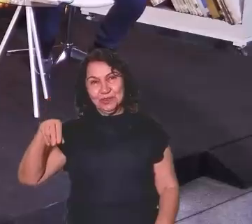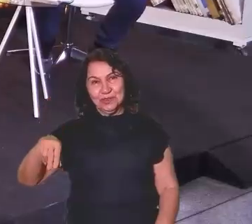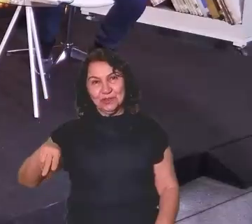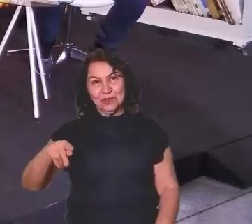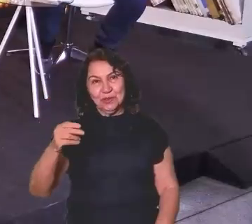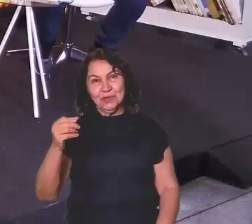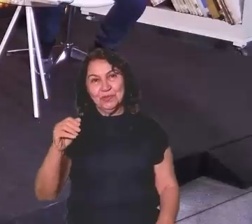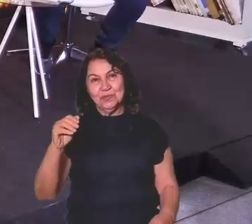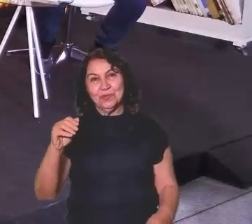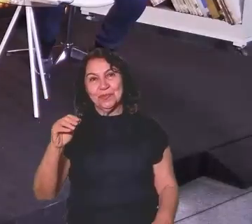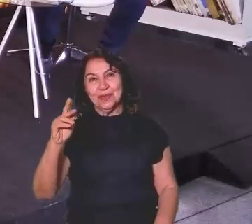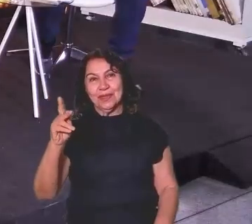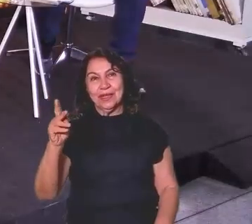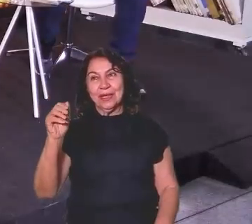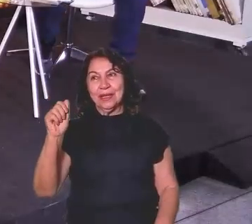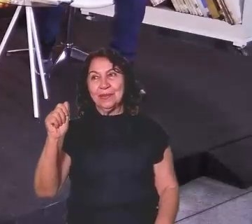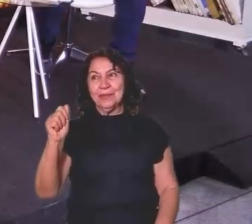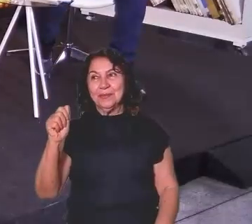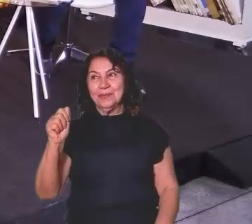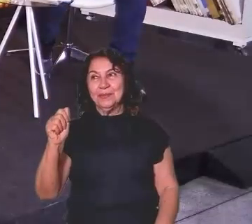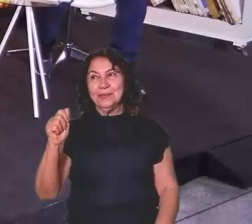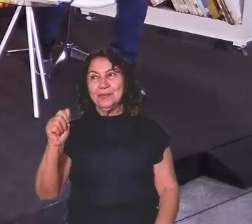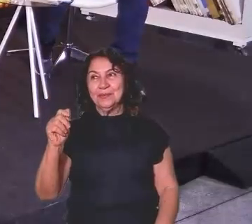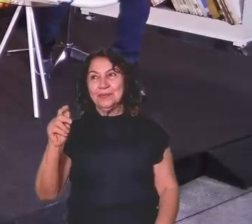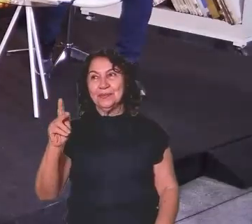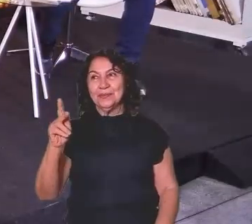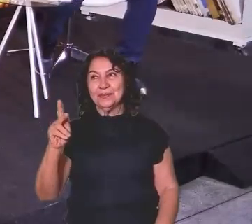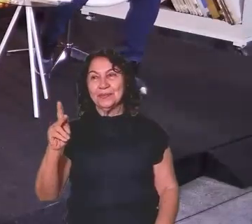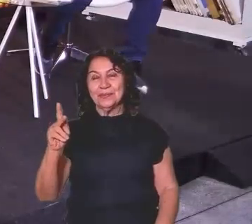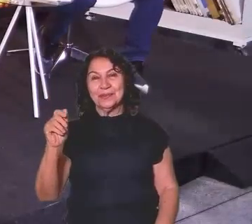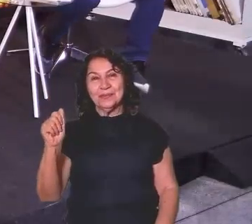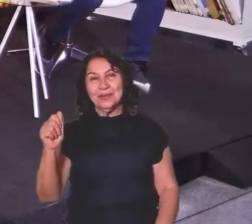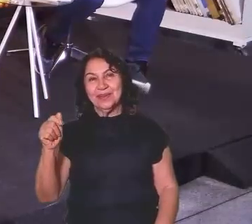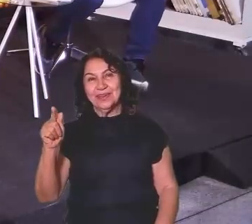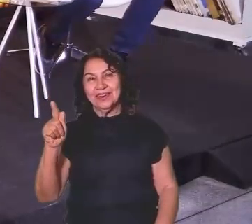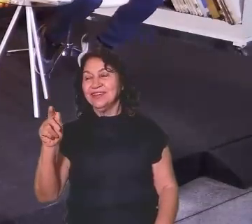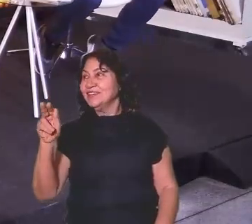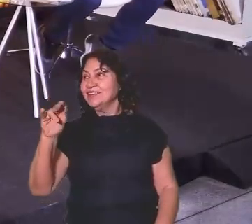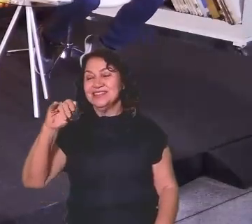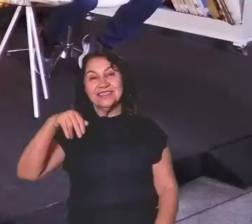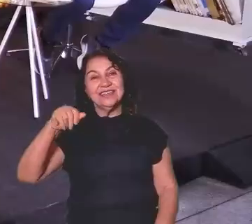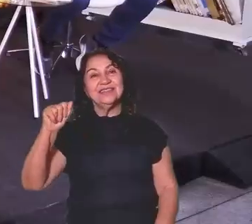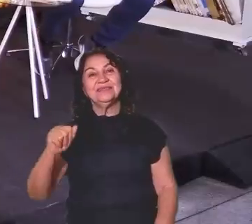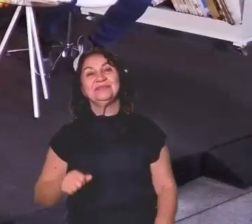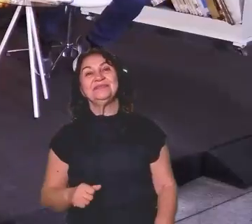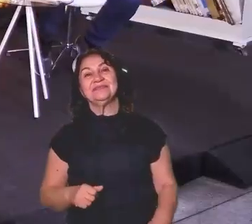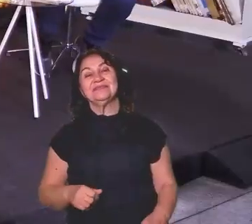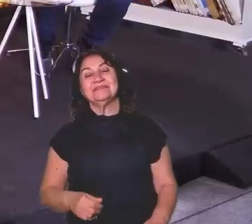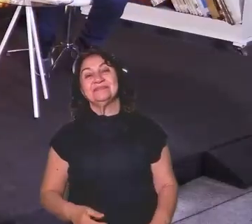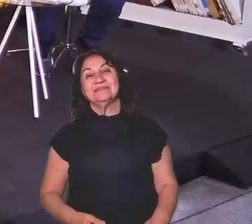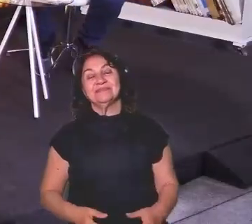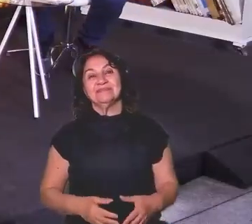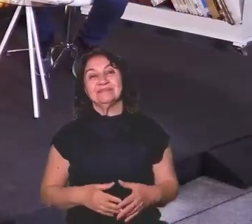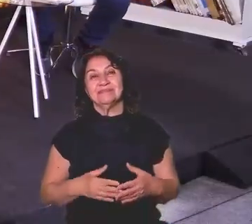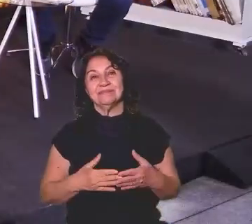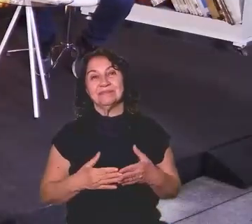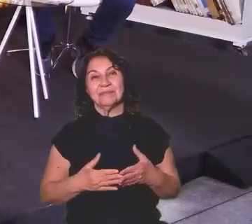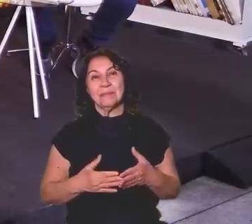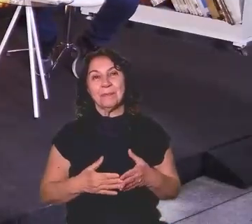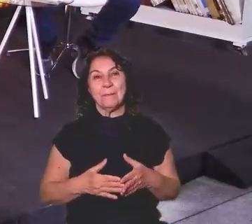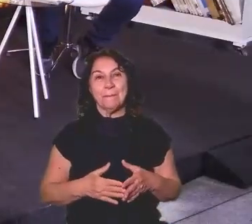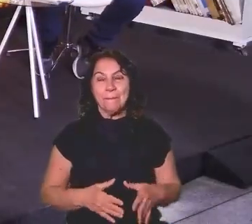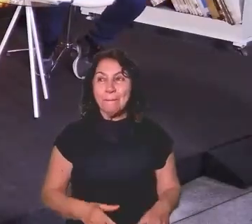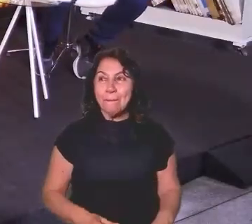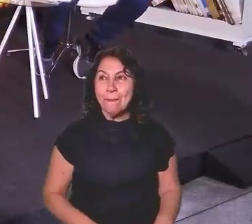Oi? Eu não entendi. Página. Boa. Página.